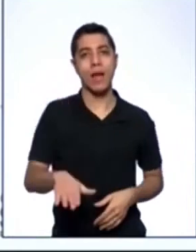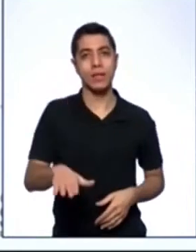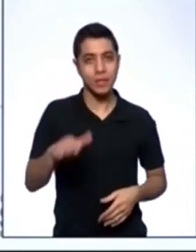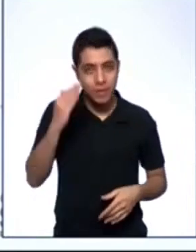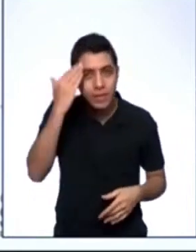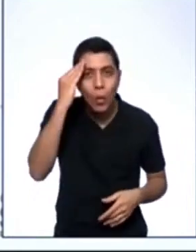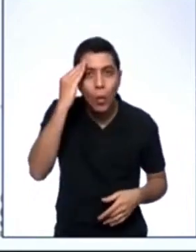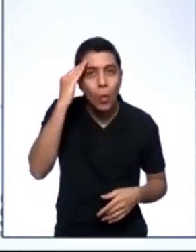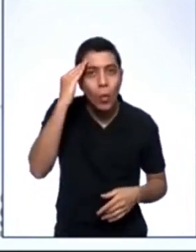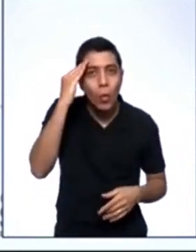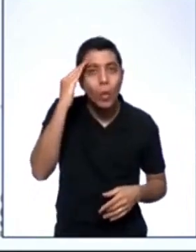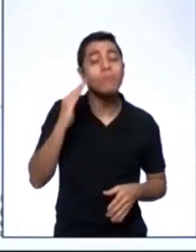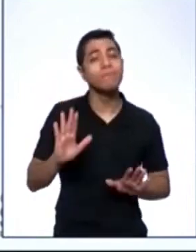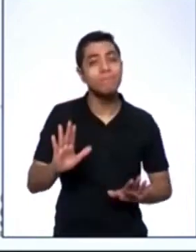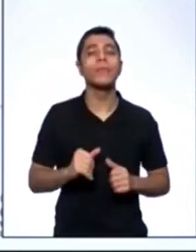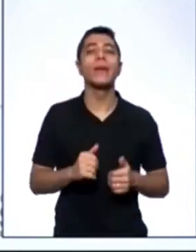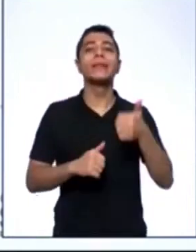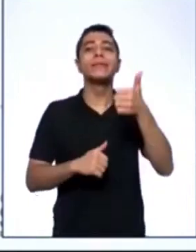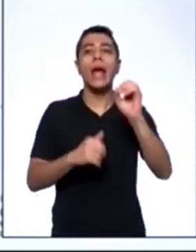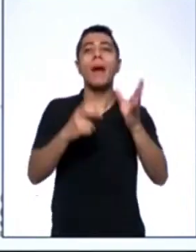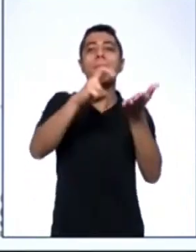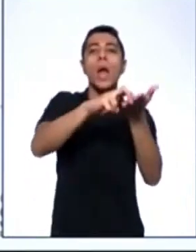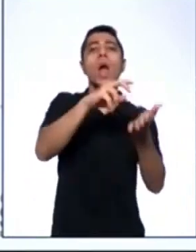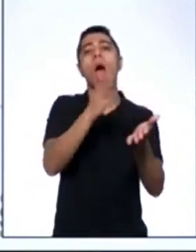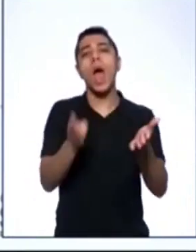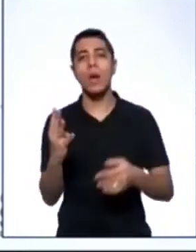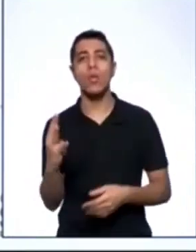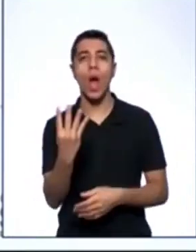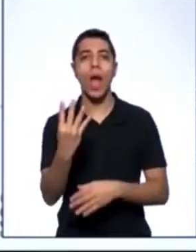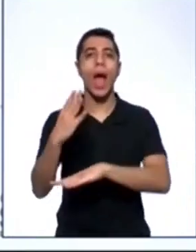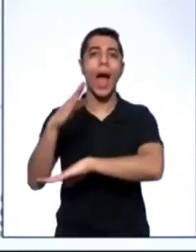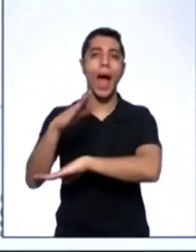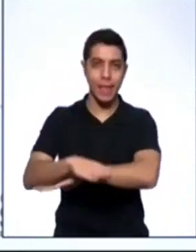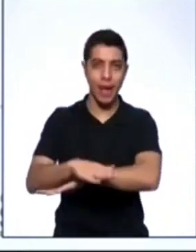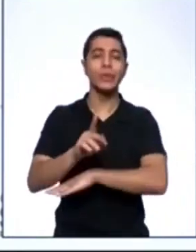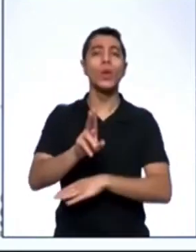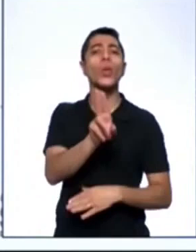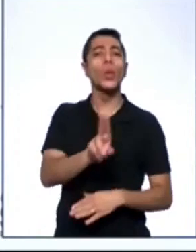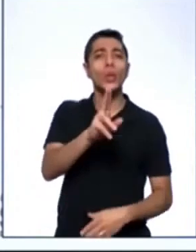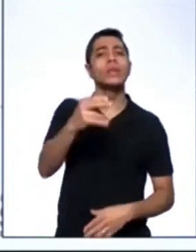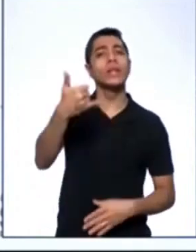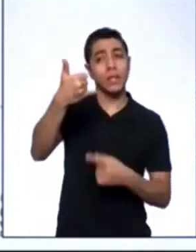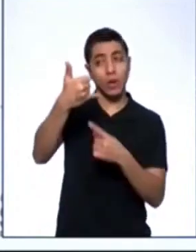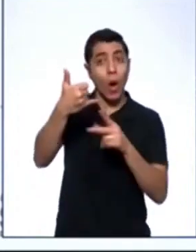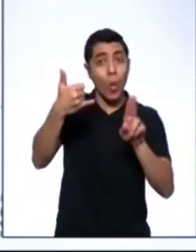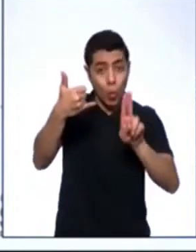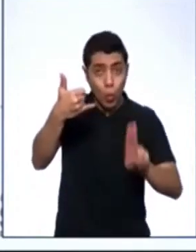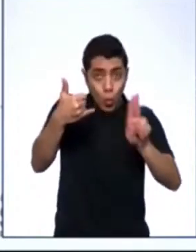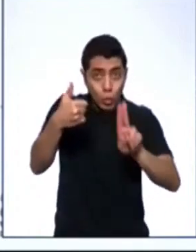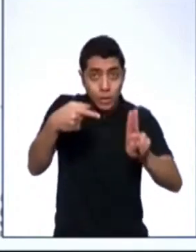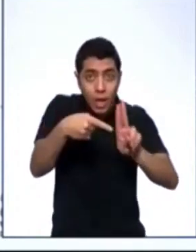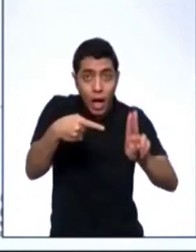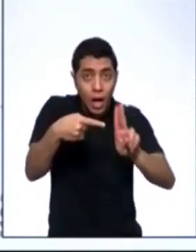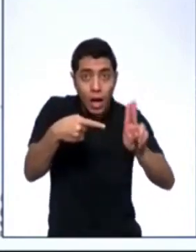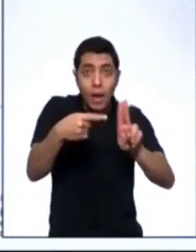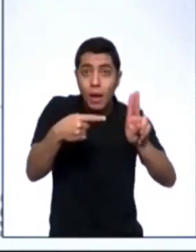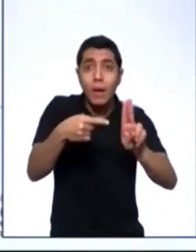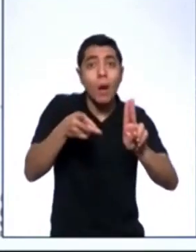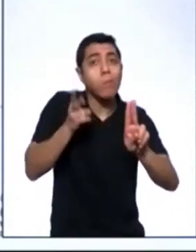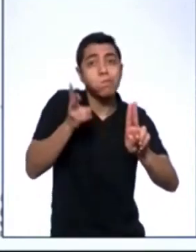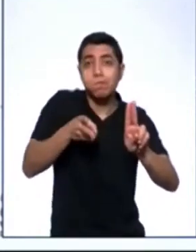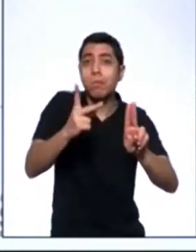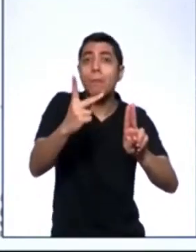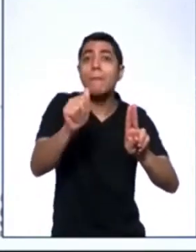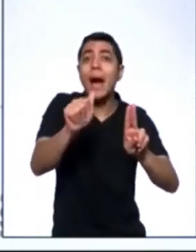reta até a baterias e esgotar a que horas e o nível da bateria atingiu